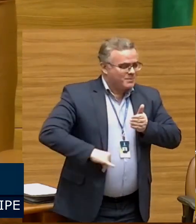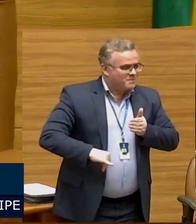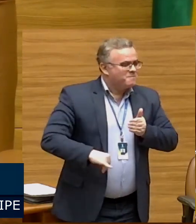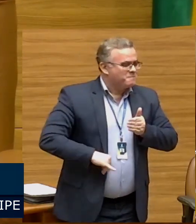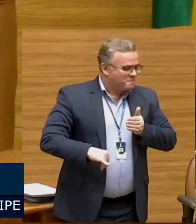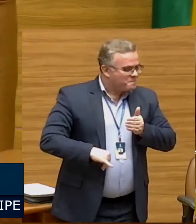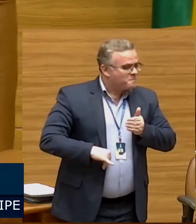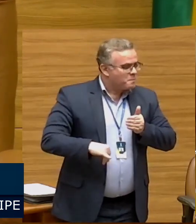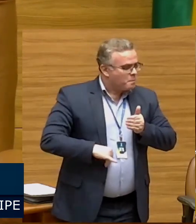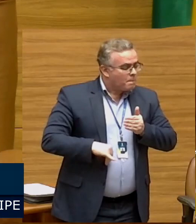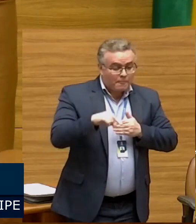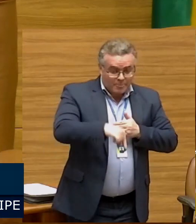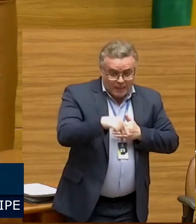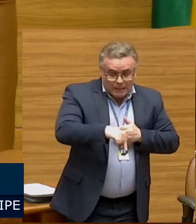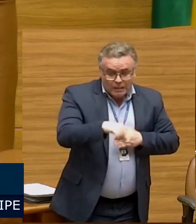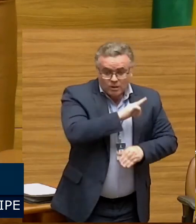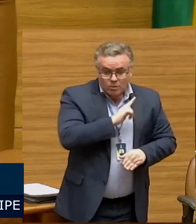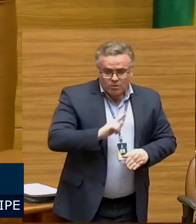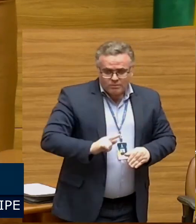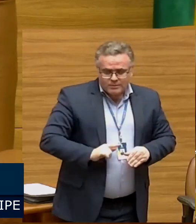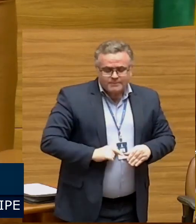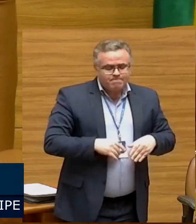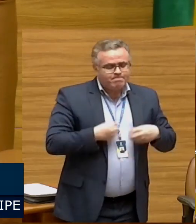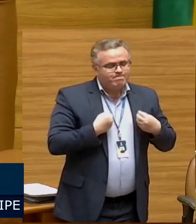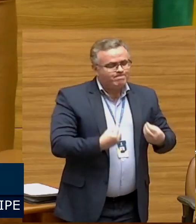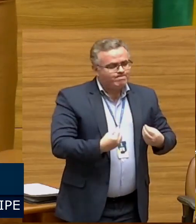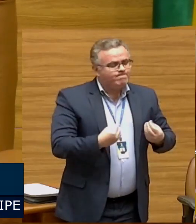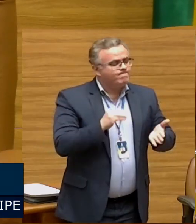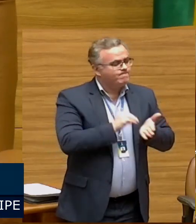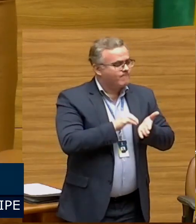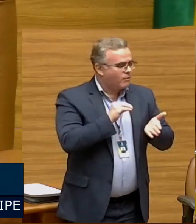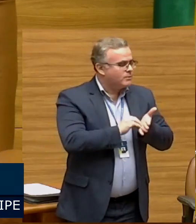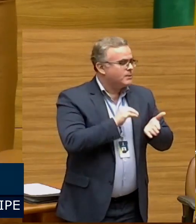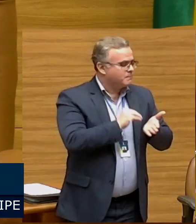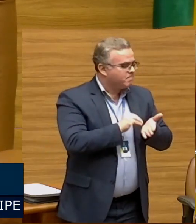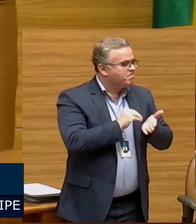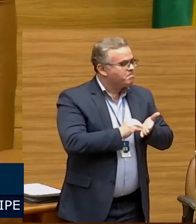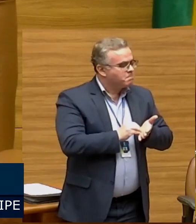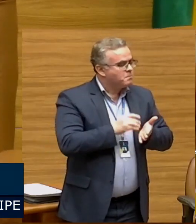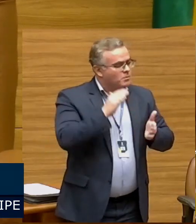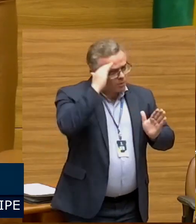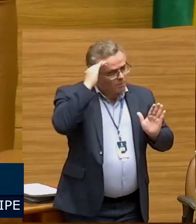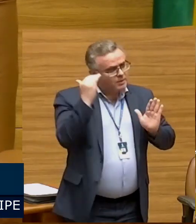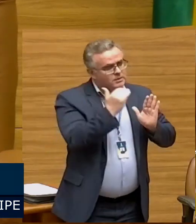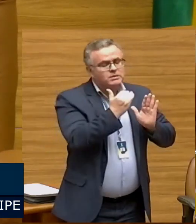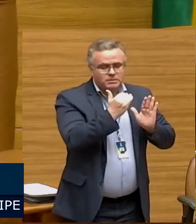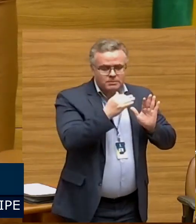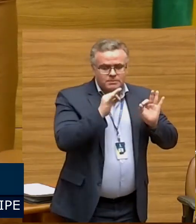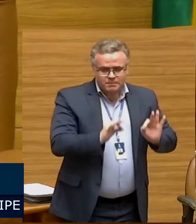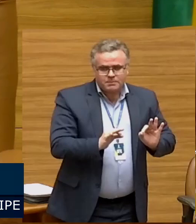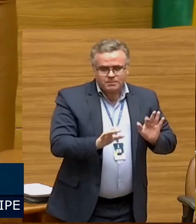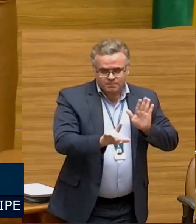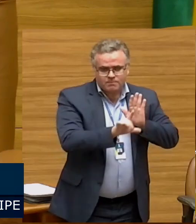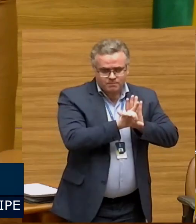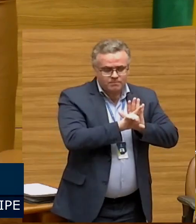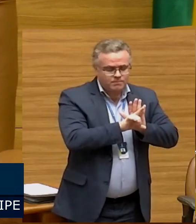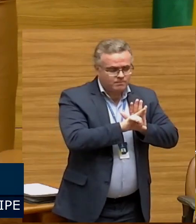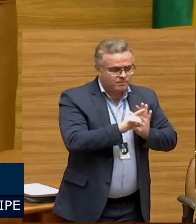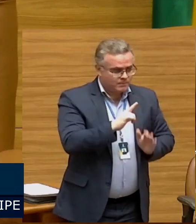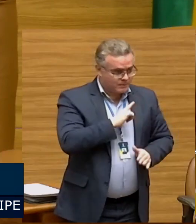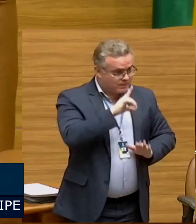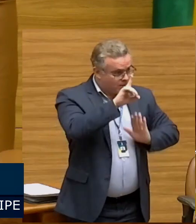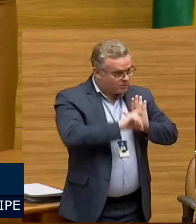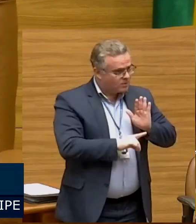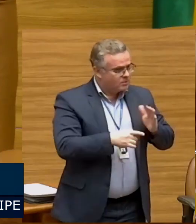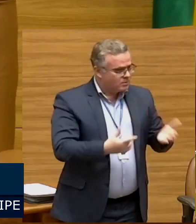infelizmente, o Estado ainda viola os nossos direitos. E saibam, né, que